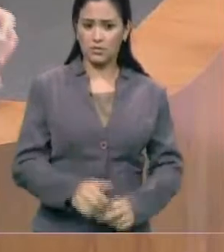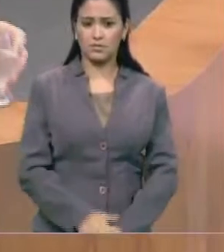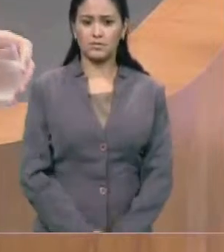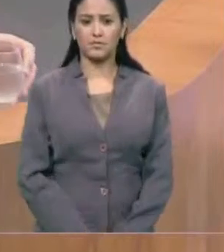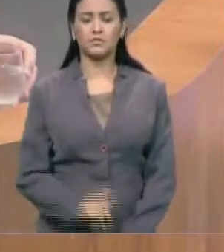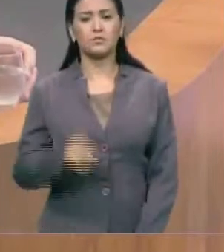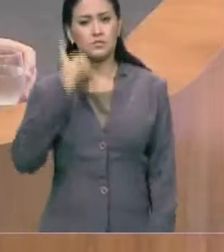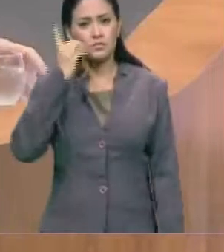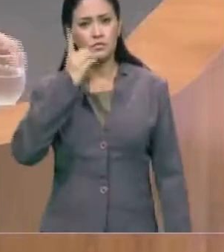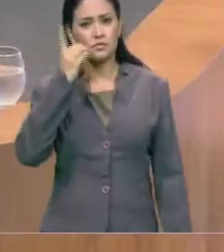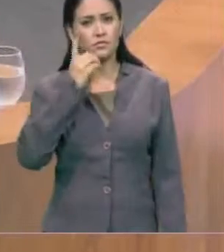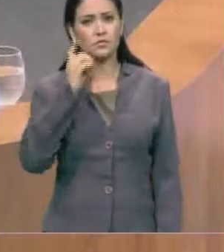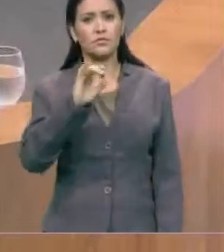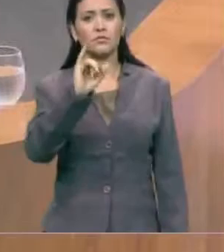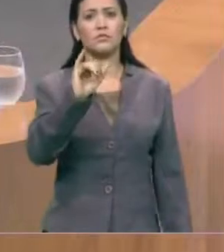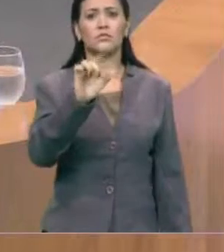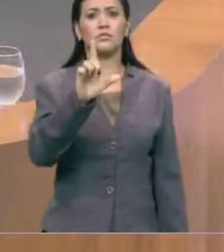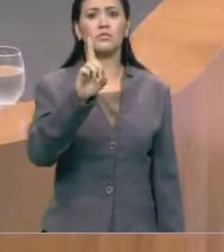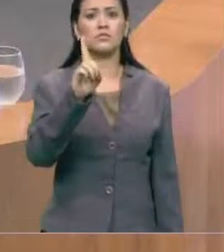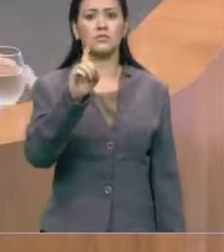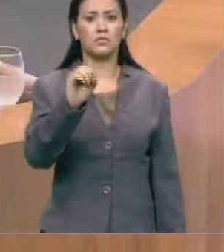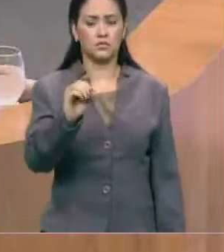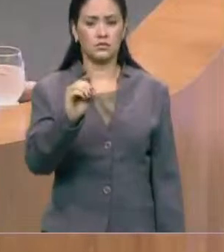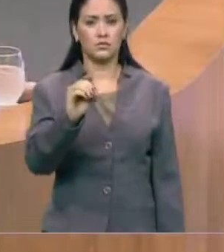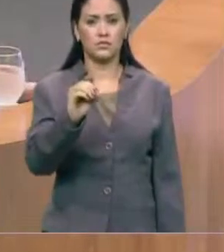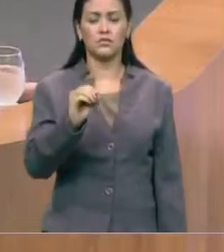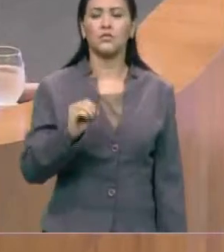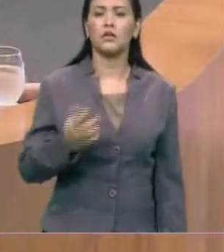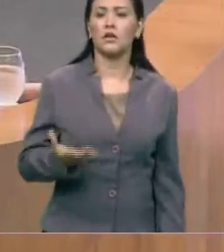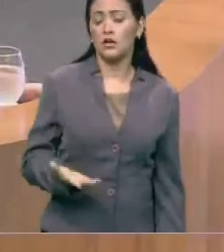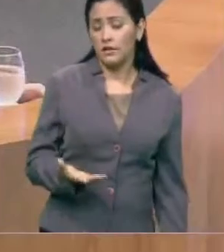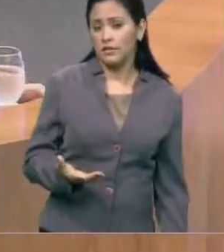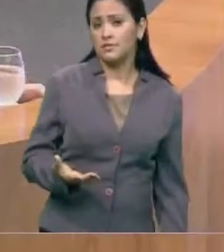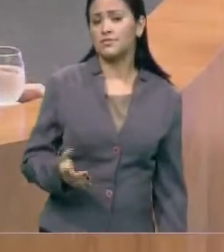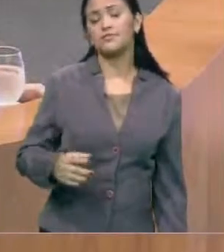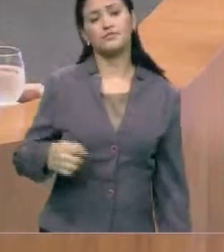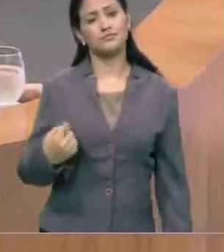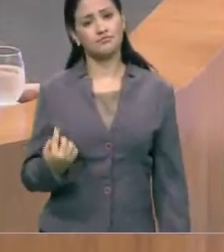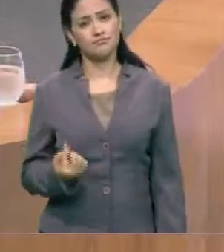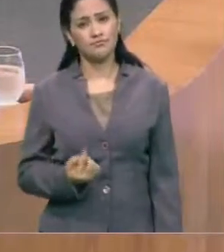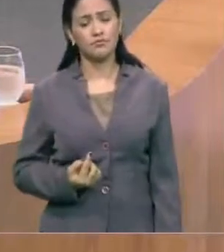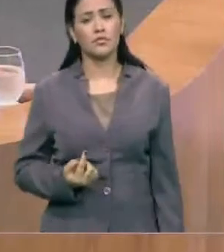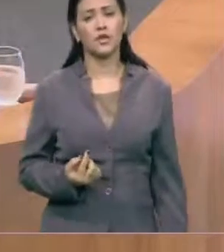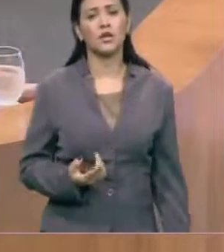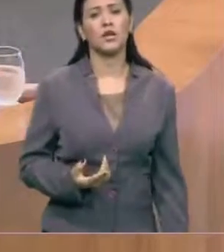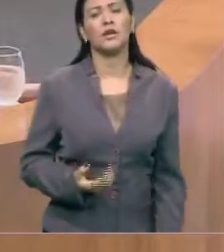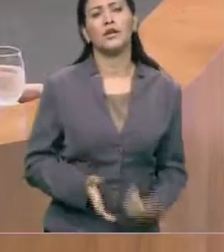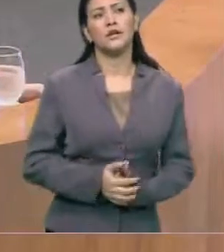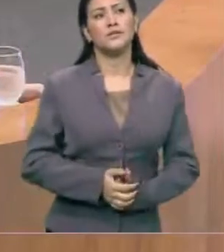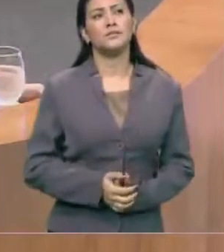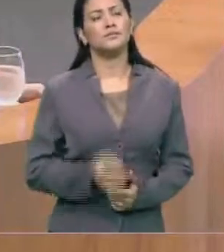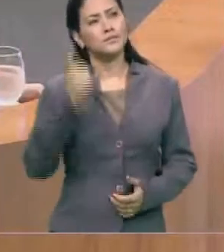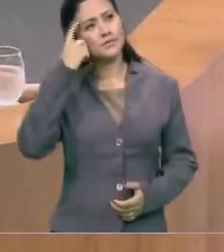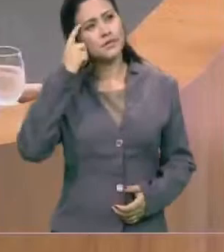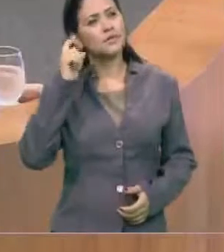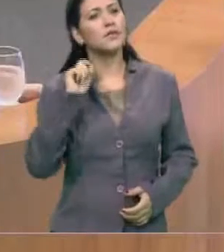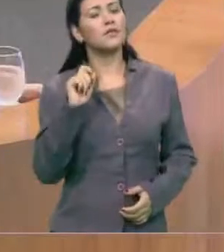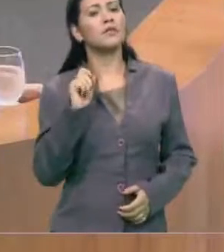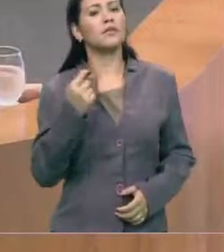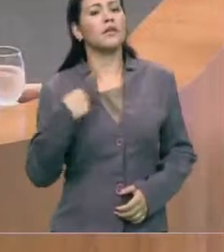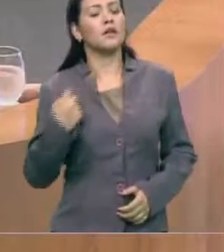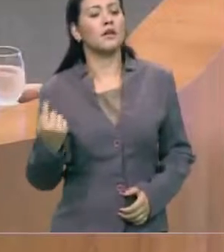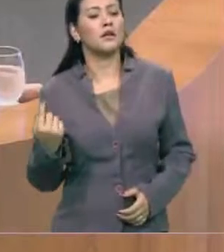foi o deputado Hildo. Era-se de esperar que ele chegasse com o mínimo de